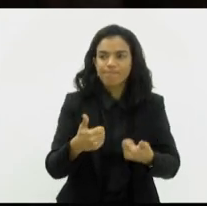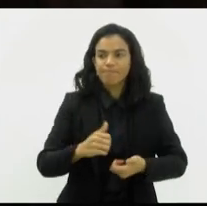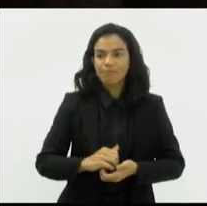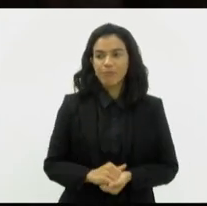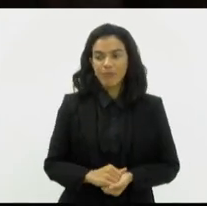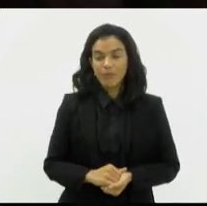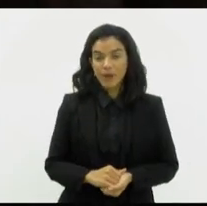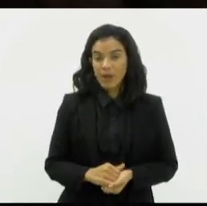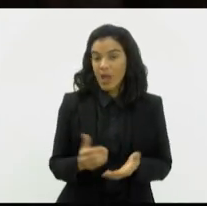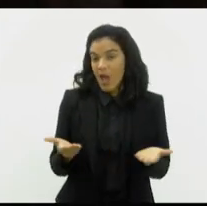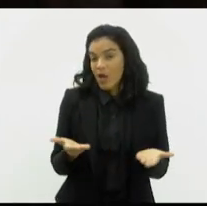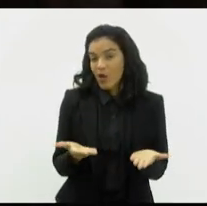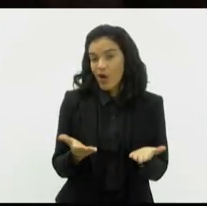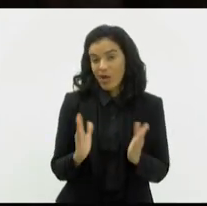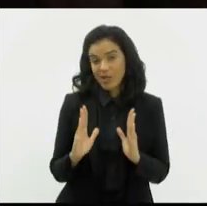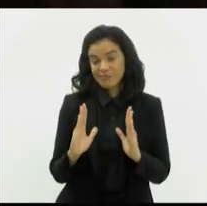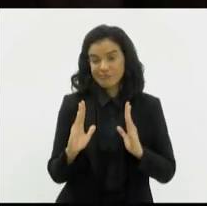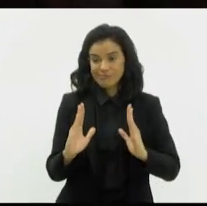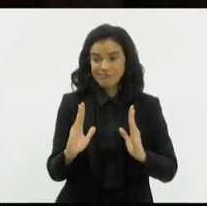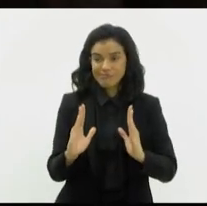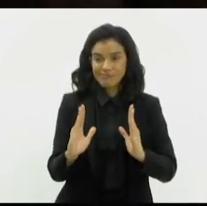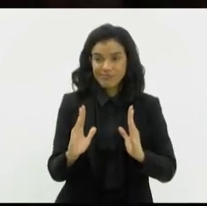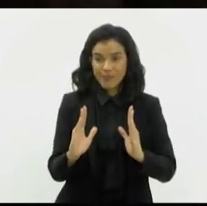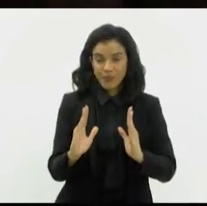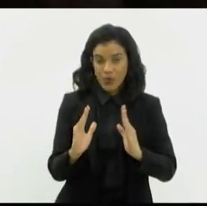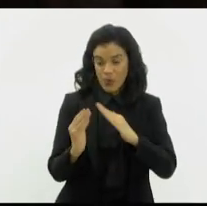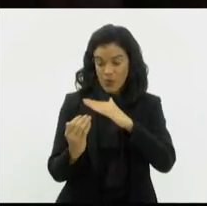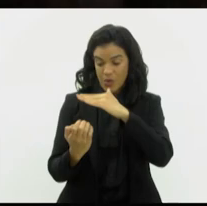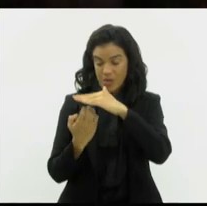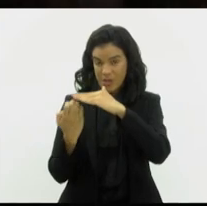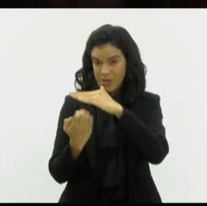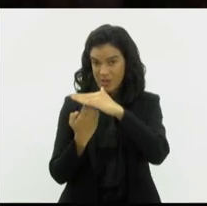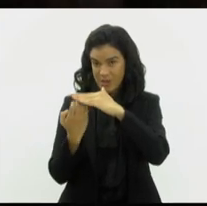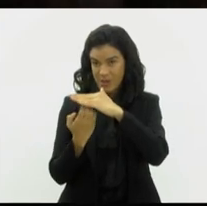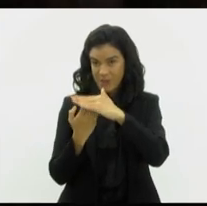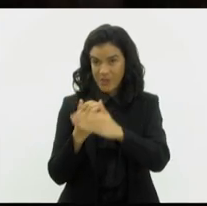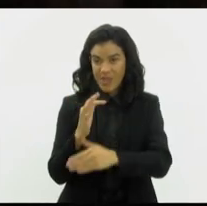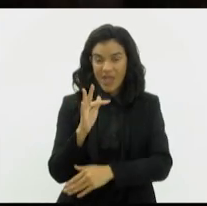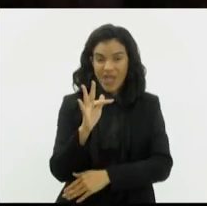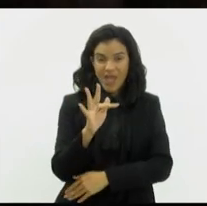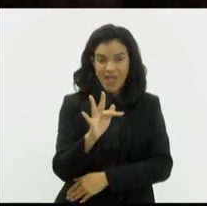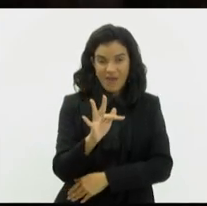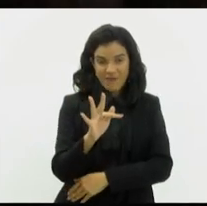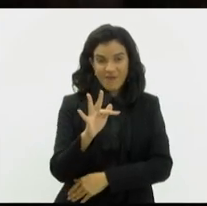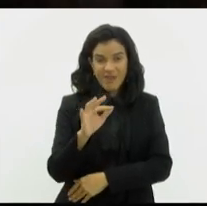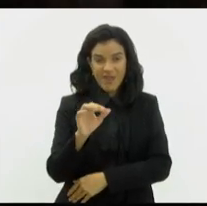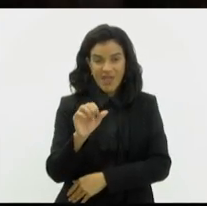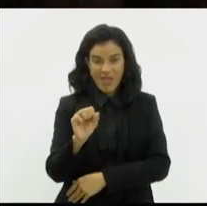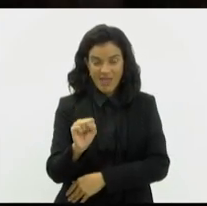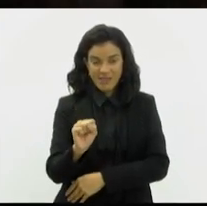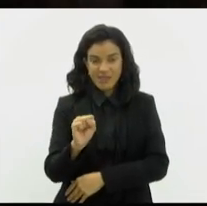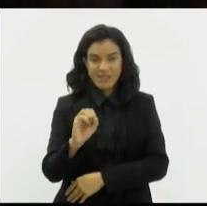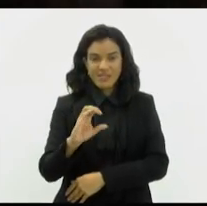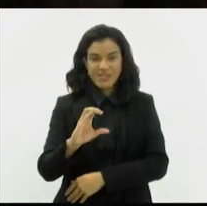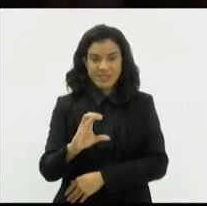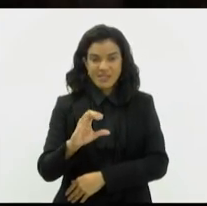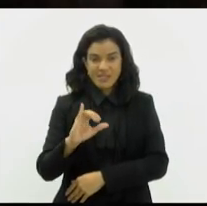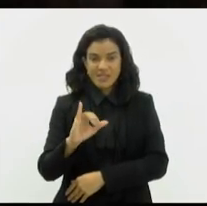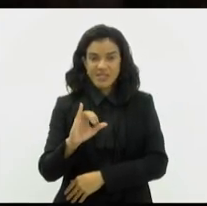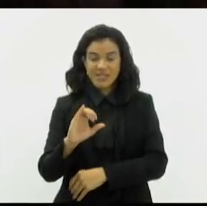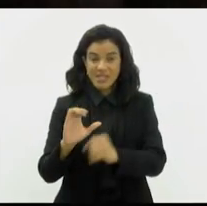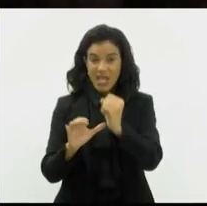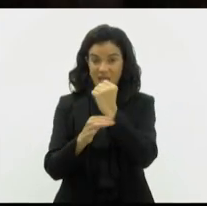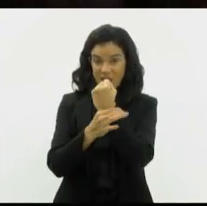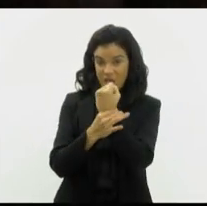Nesse ínterim, um empresário da FS Security, que é uma empresa